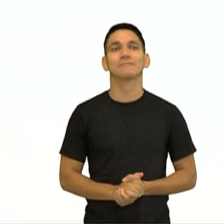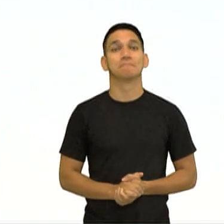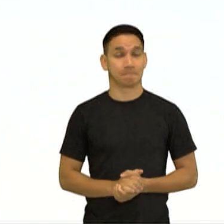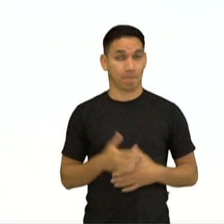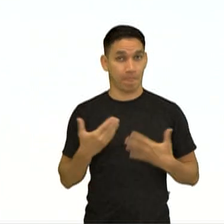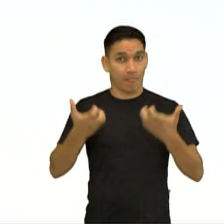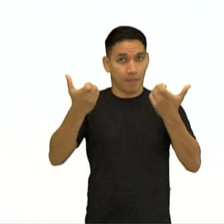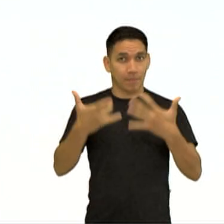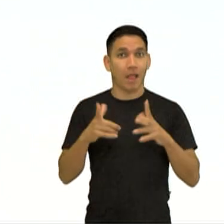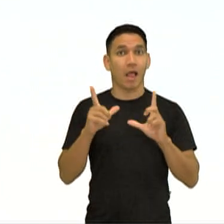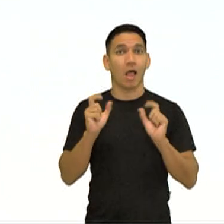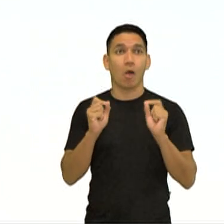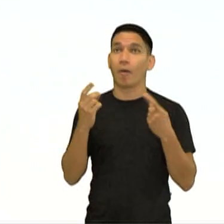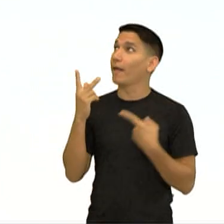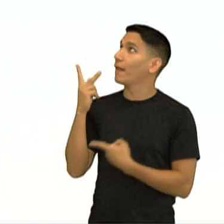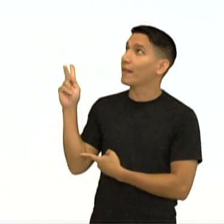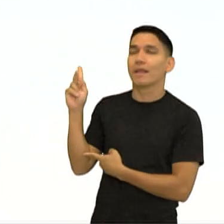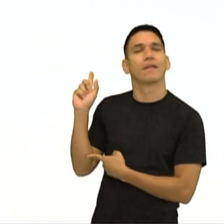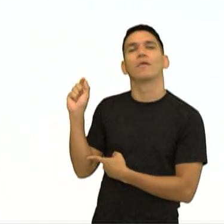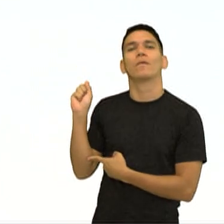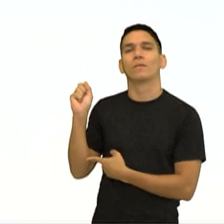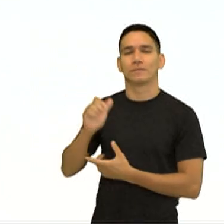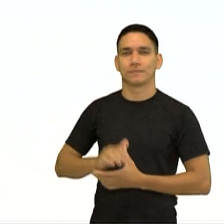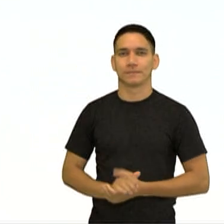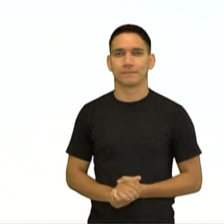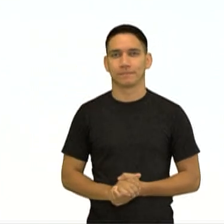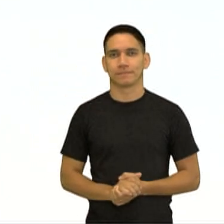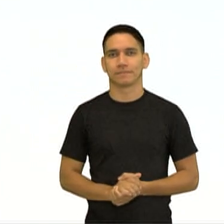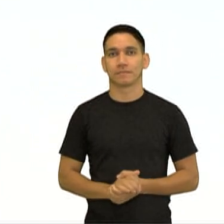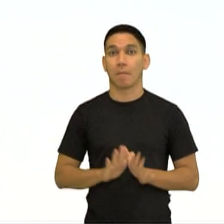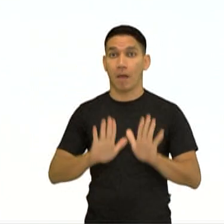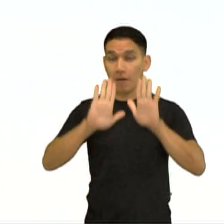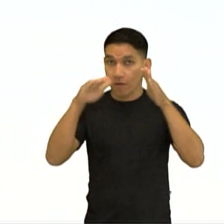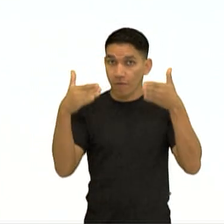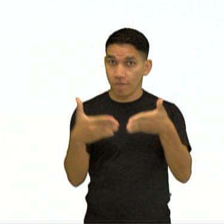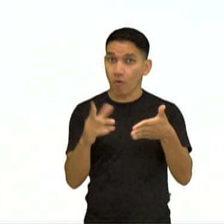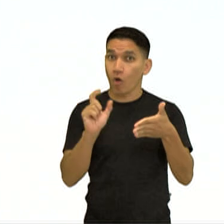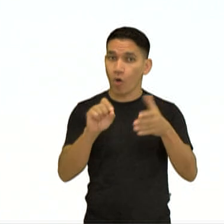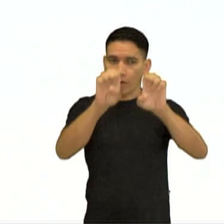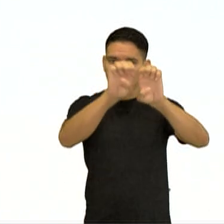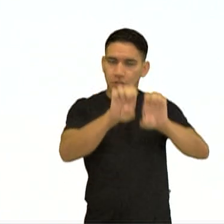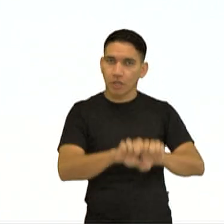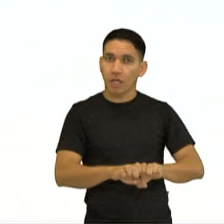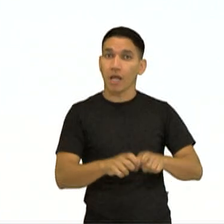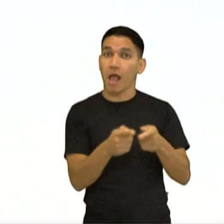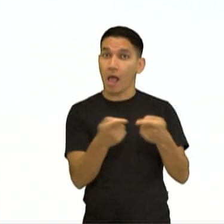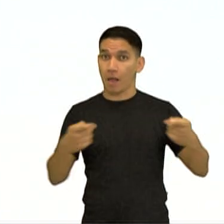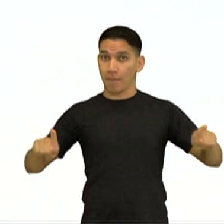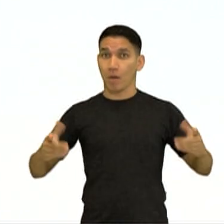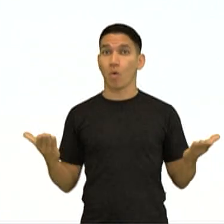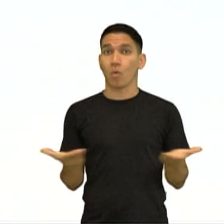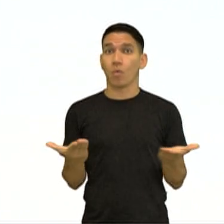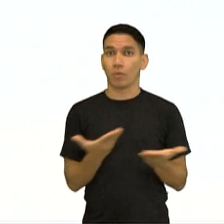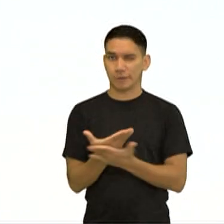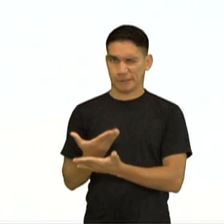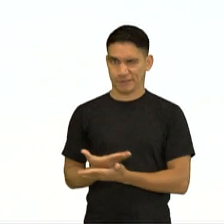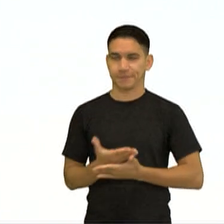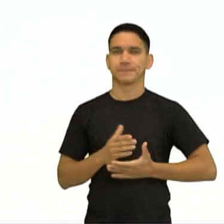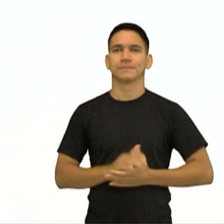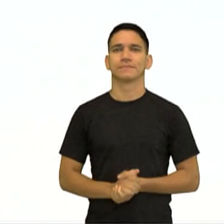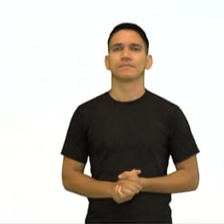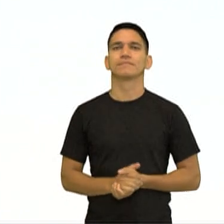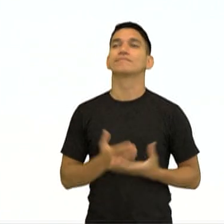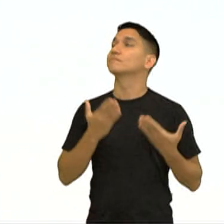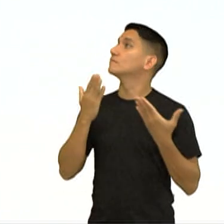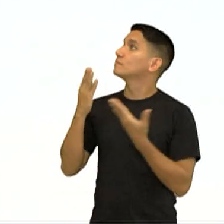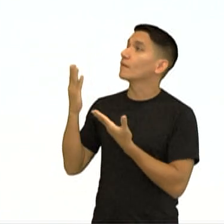falar um pouco mais sobre eles agora, mas focando um pouco na nossa estrutura gramatical da aula de hoje, tá bom? Então aqui,